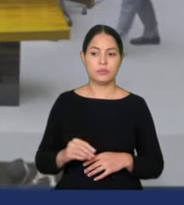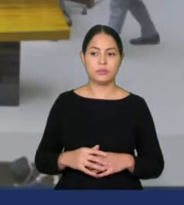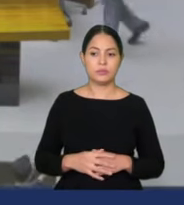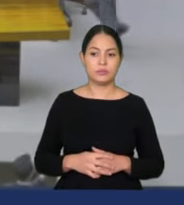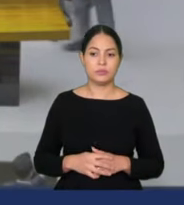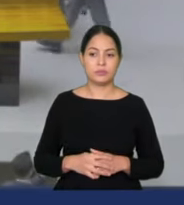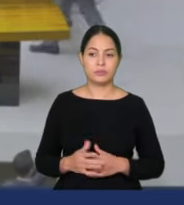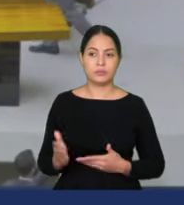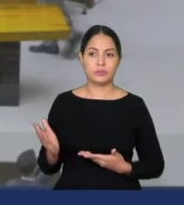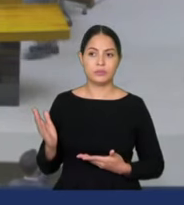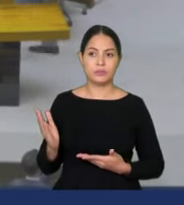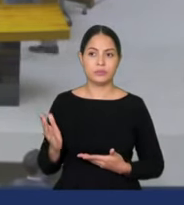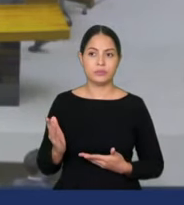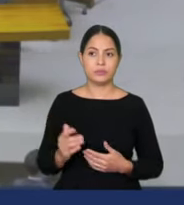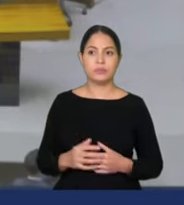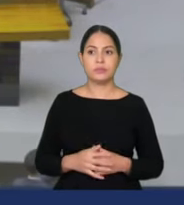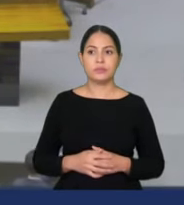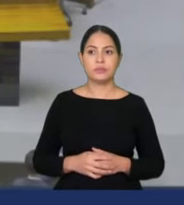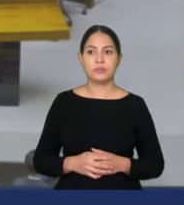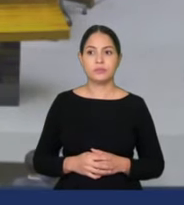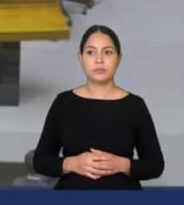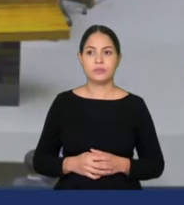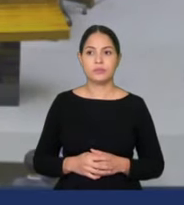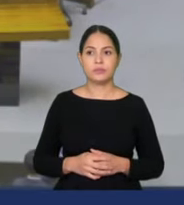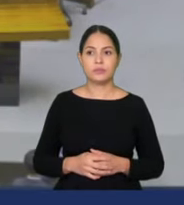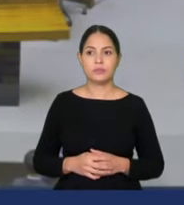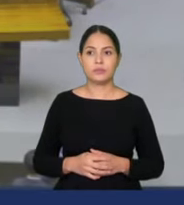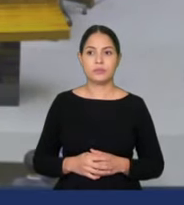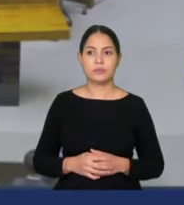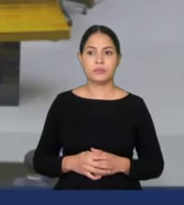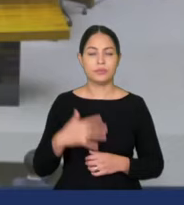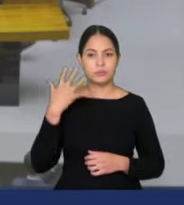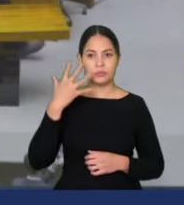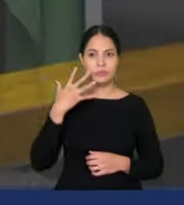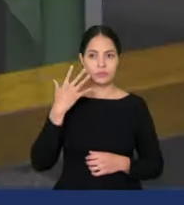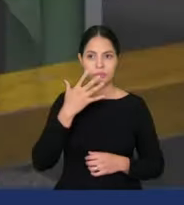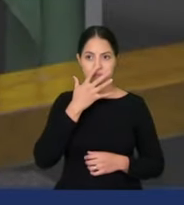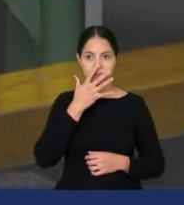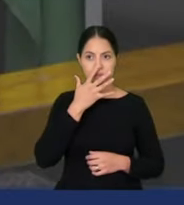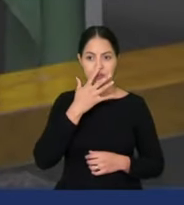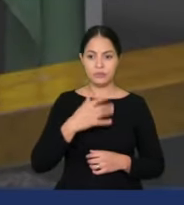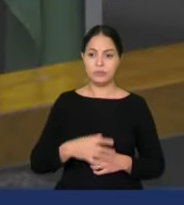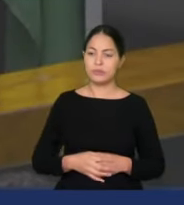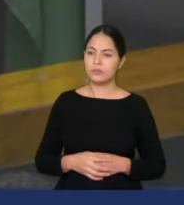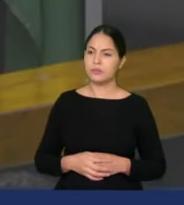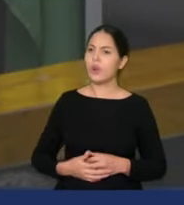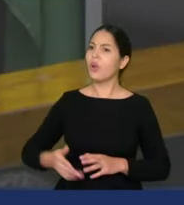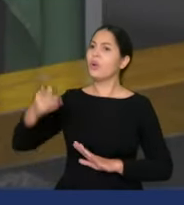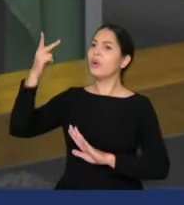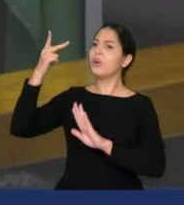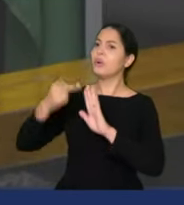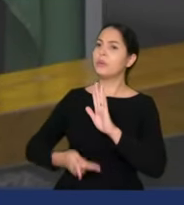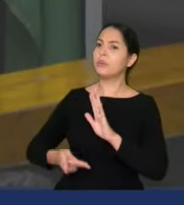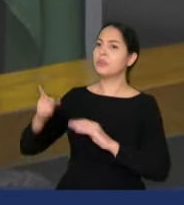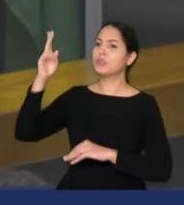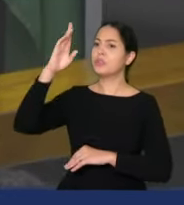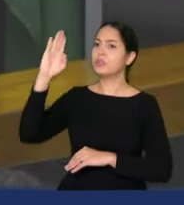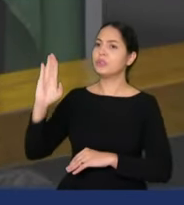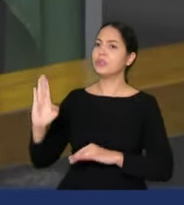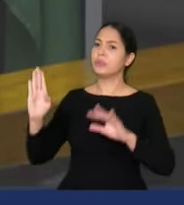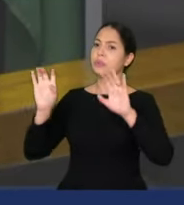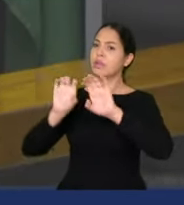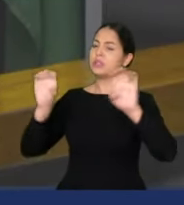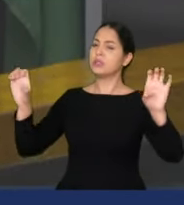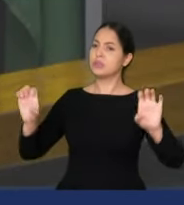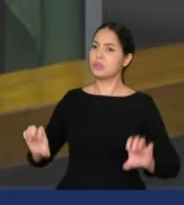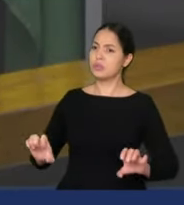Vamos continuar acompanhando os pronunciamentos. Para um projeto de estruturação do nosso país como uma nação soberana e uma